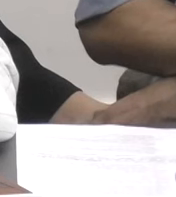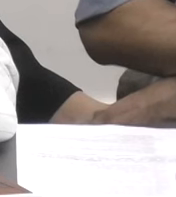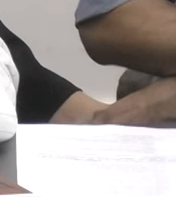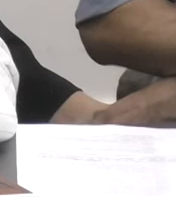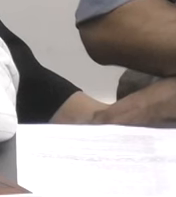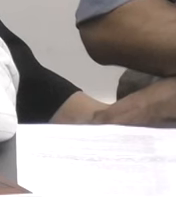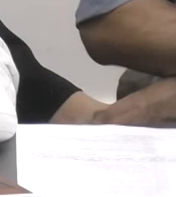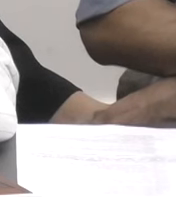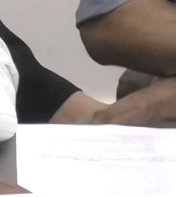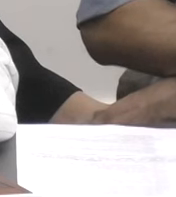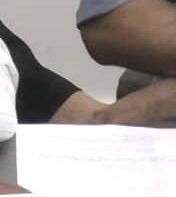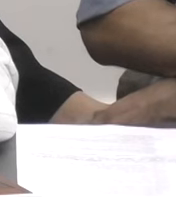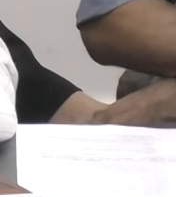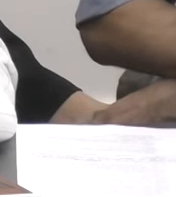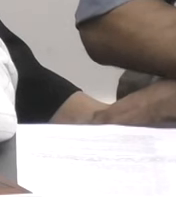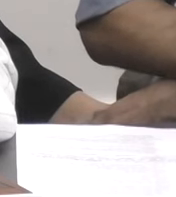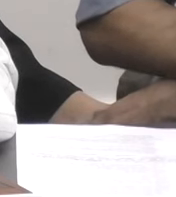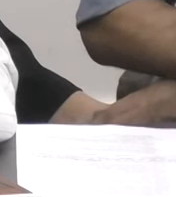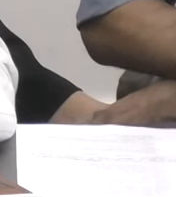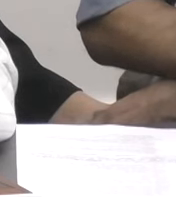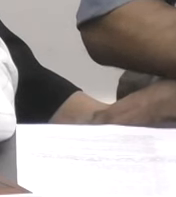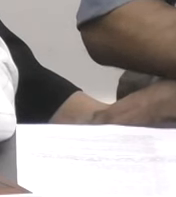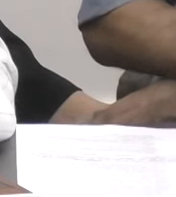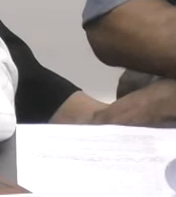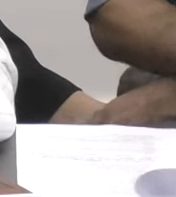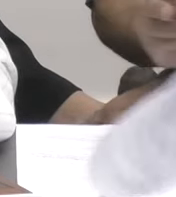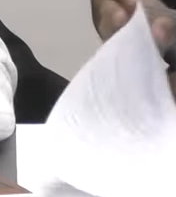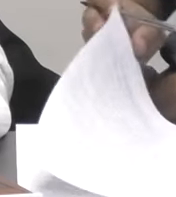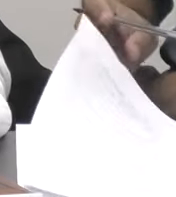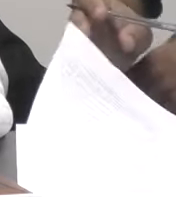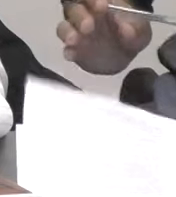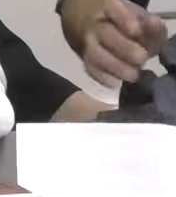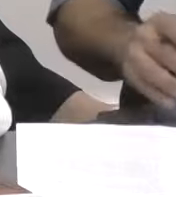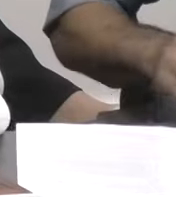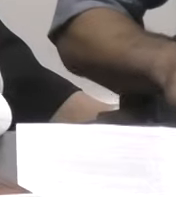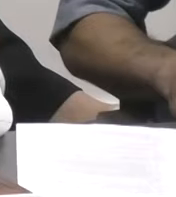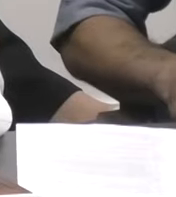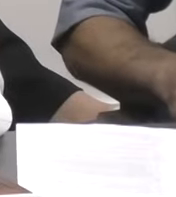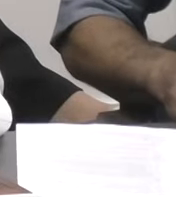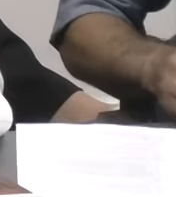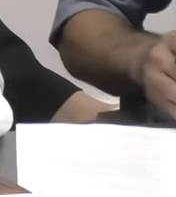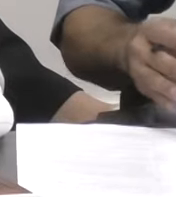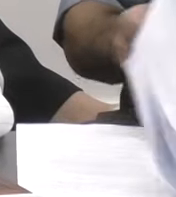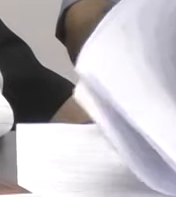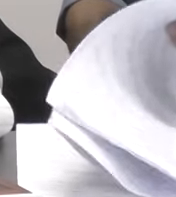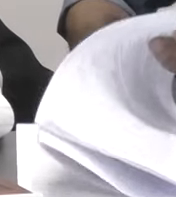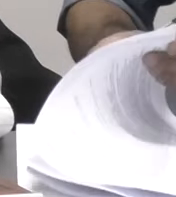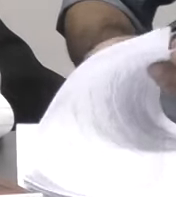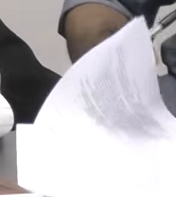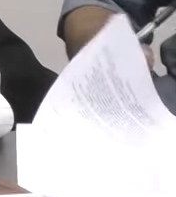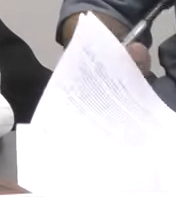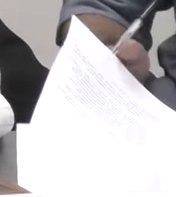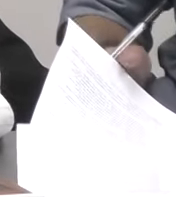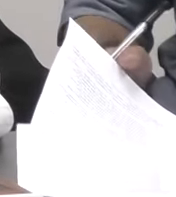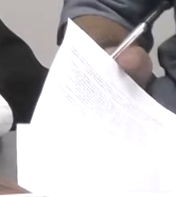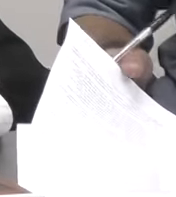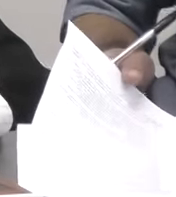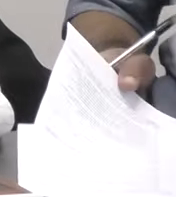Érica e Luiz Paulo também, a minha dúvida nesse projeto, eu sei que a gente já está dando parecer pelas